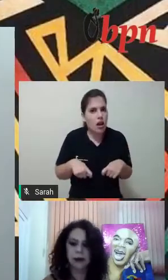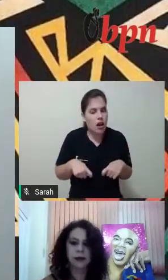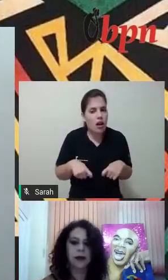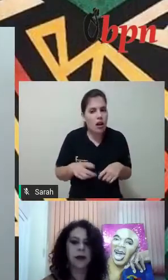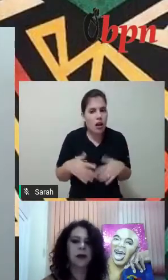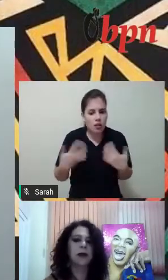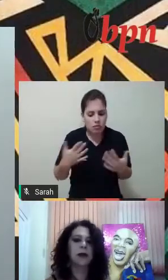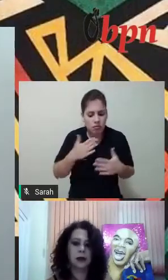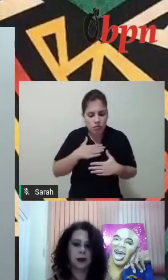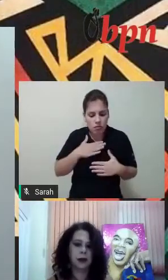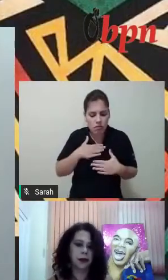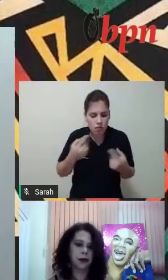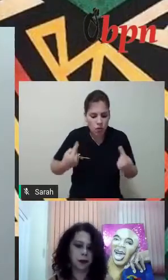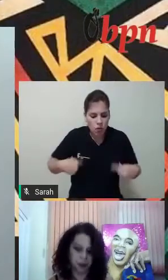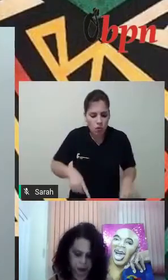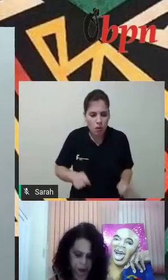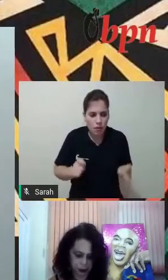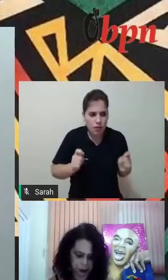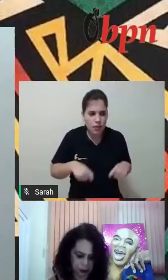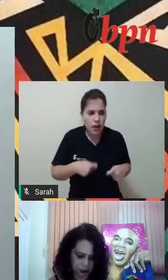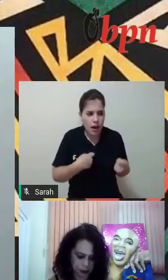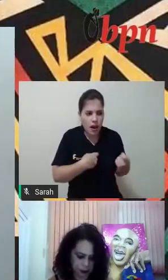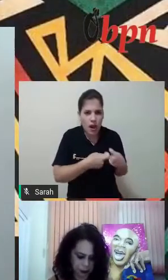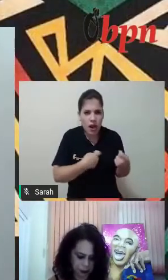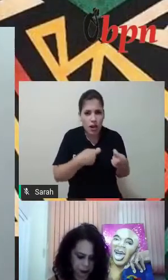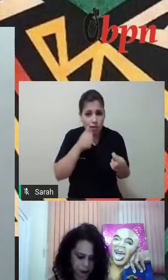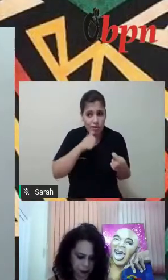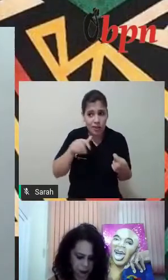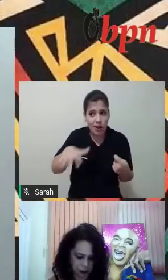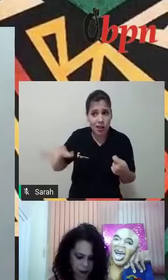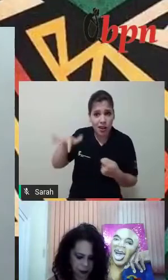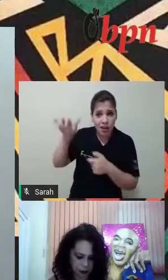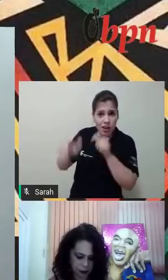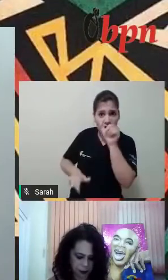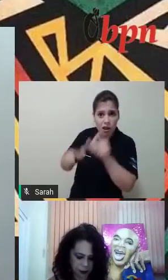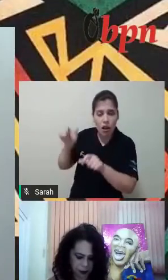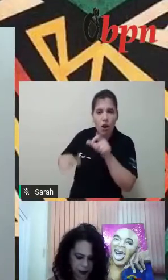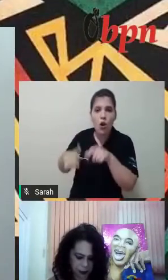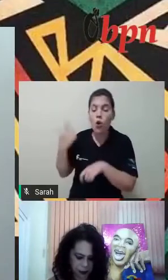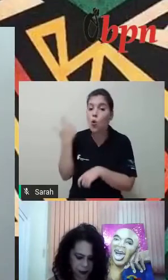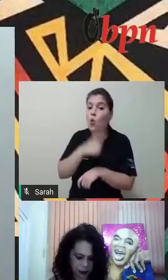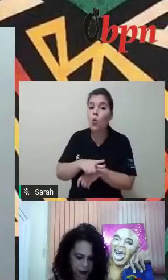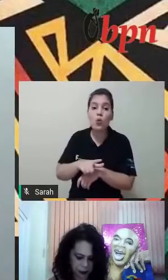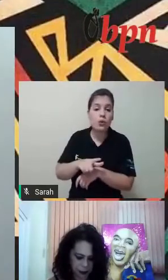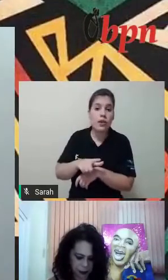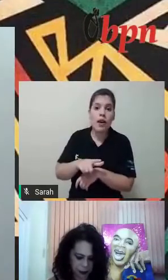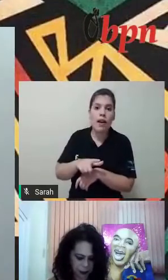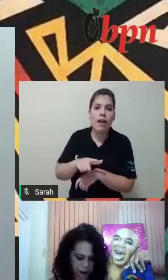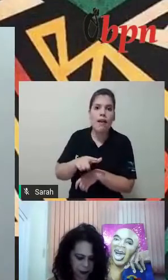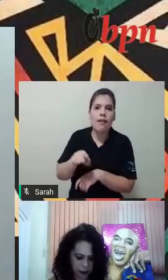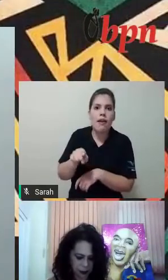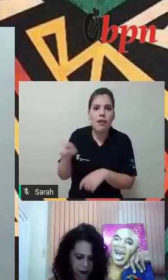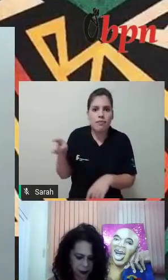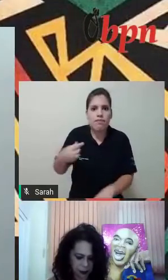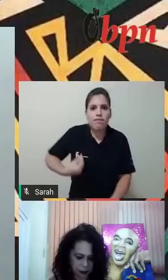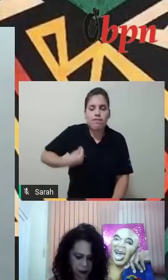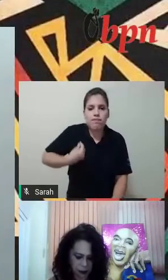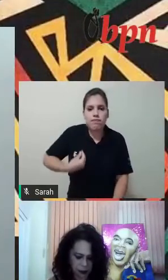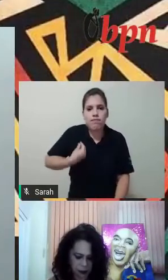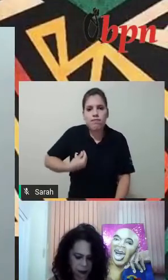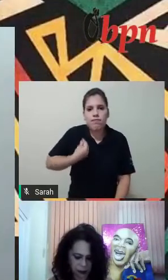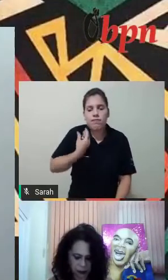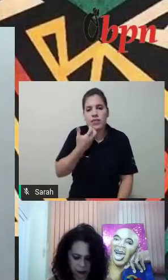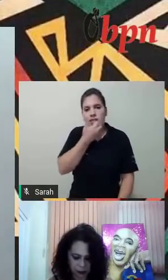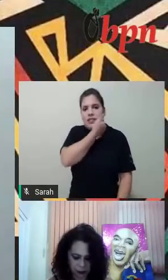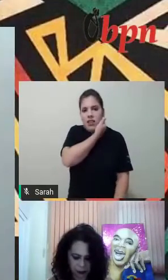esse corpo, essas mulheres muitas vezes conseguiam muito bem a sua sobrevivência,